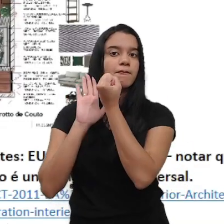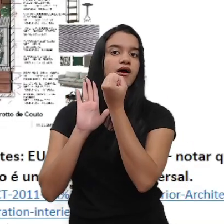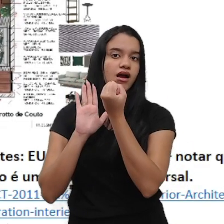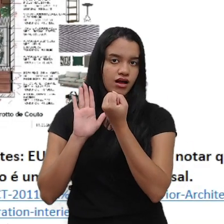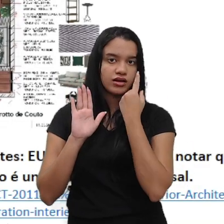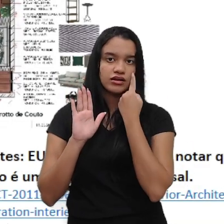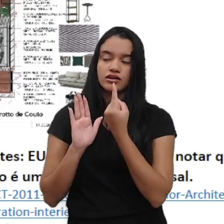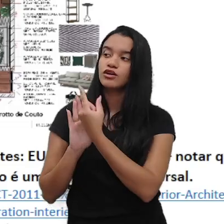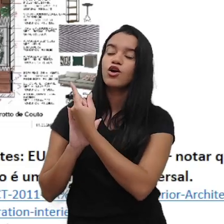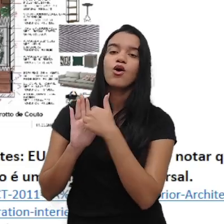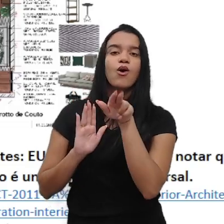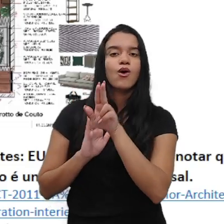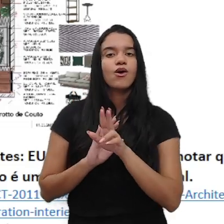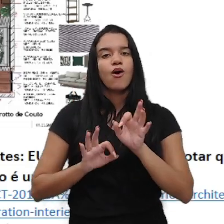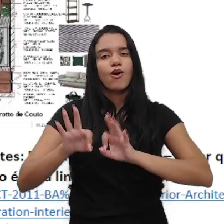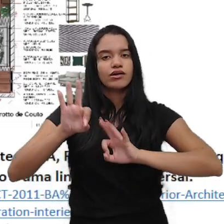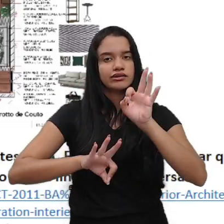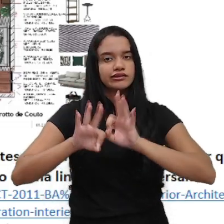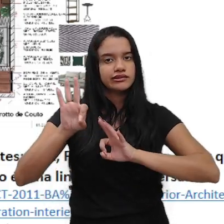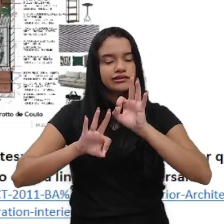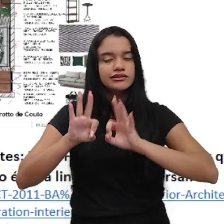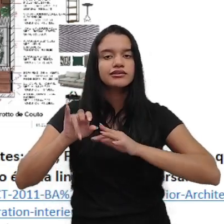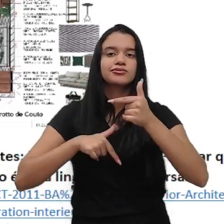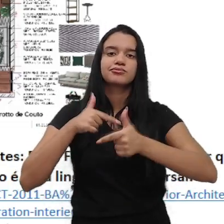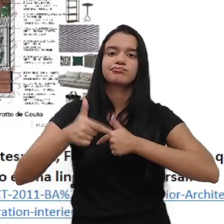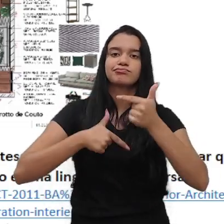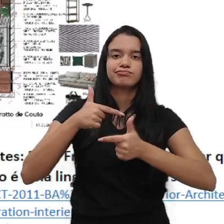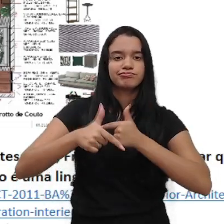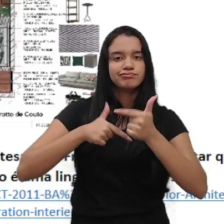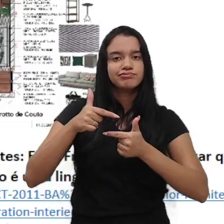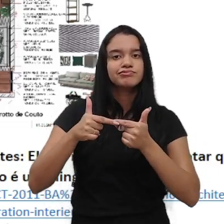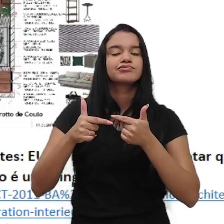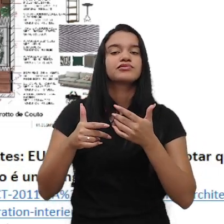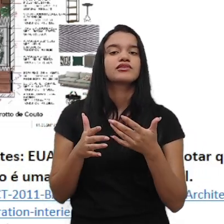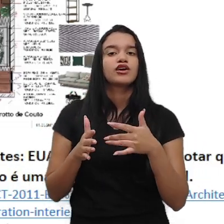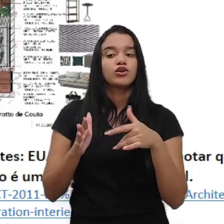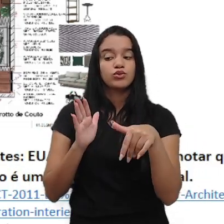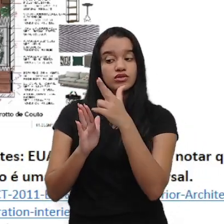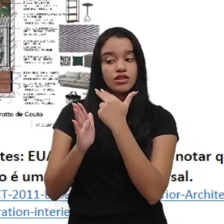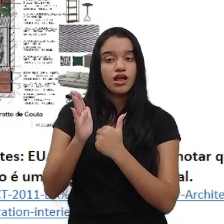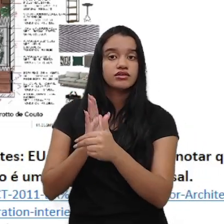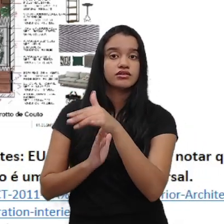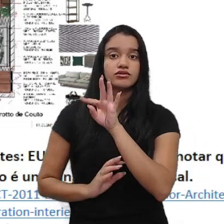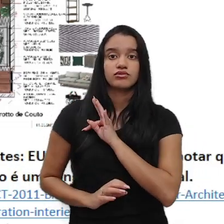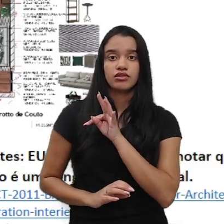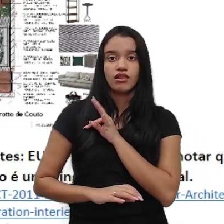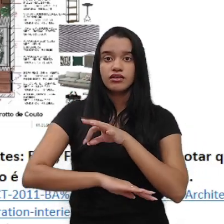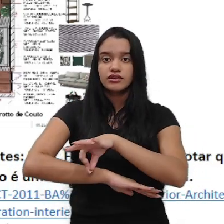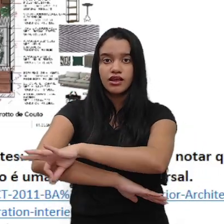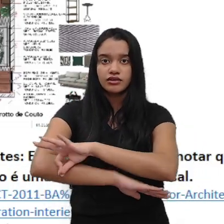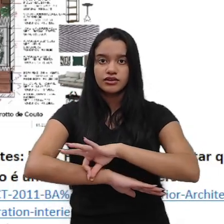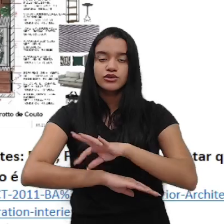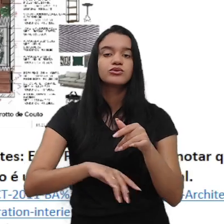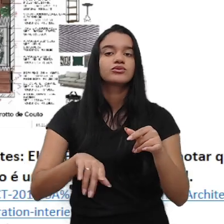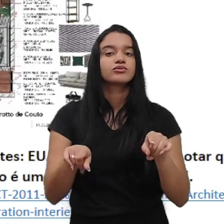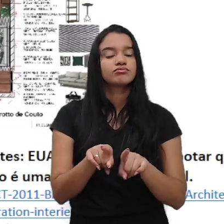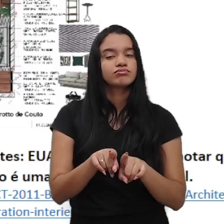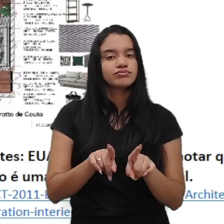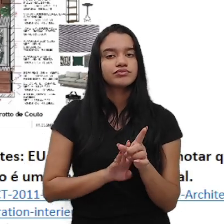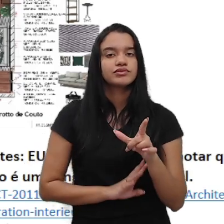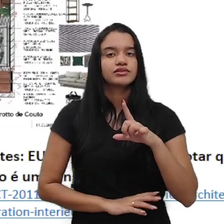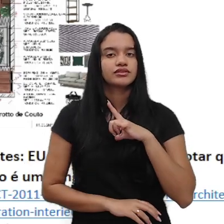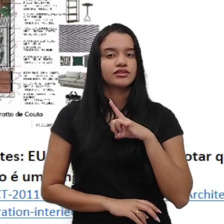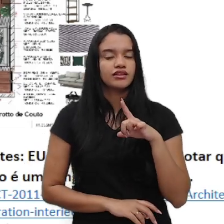de organizações que trabalham com o desenho técnico e arquitetônico, né? Então a gente